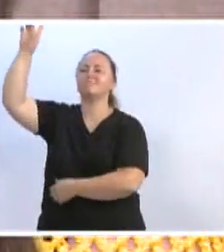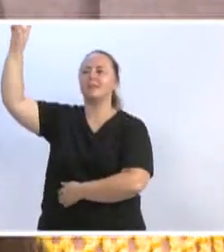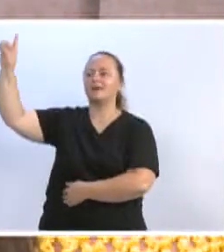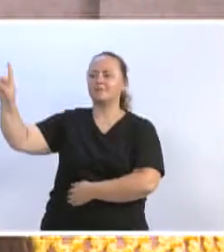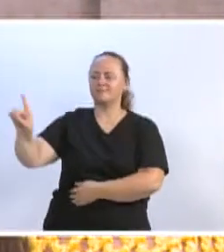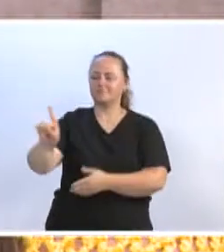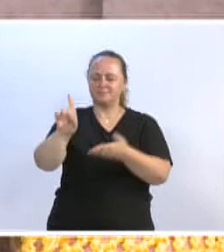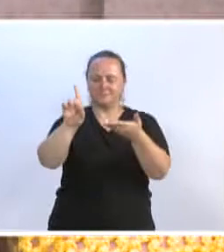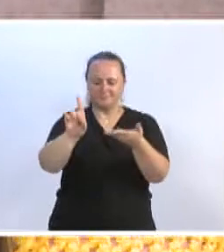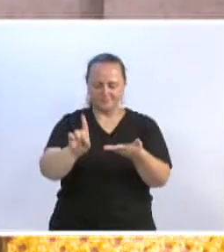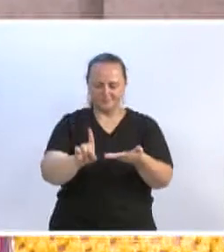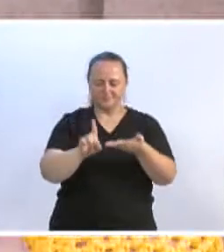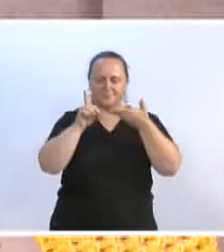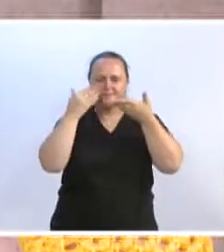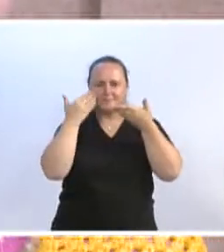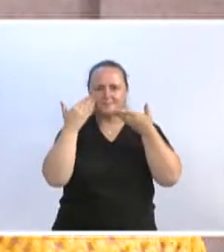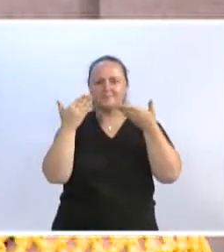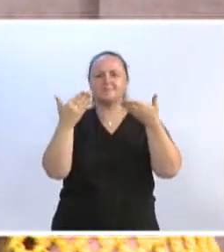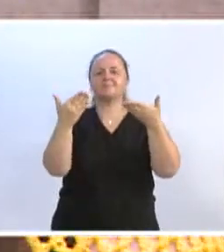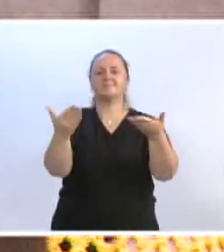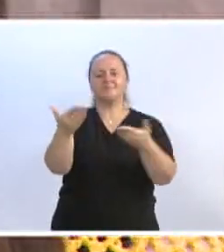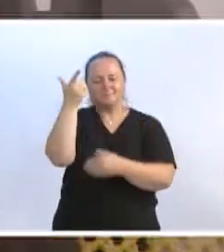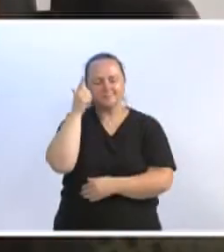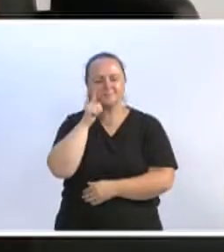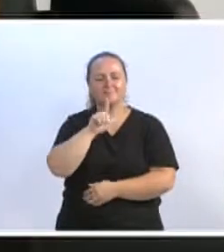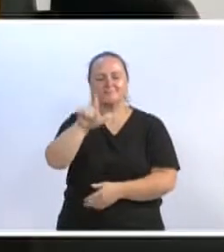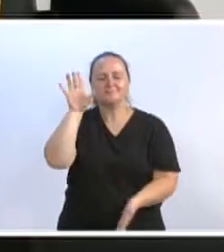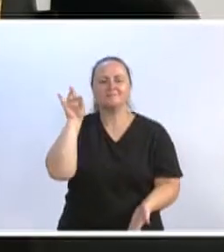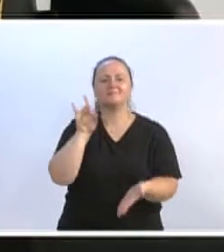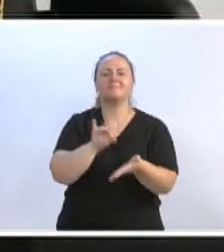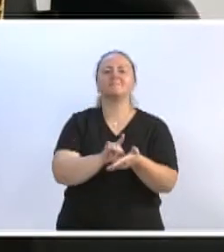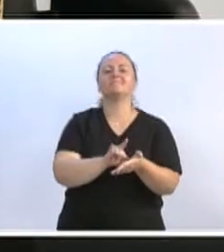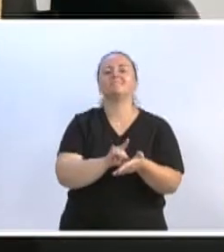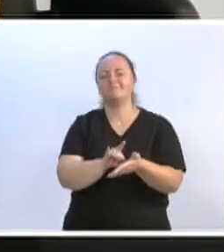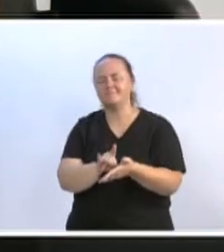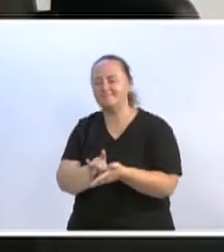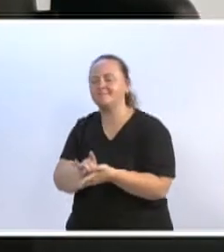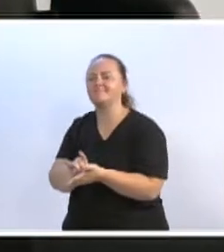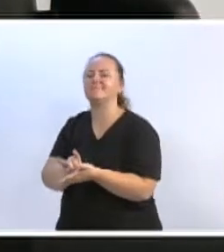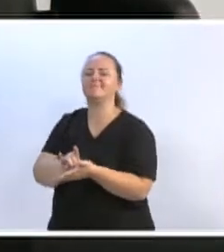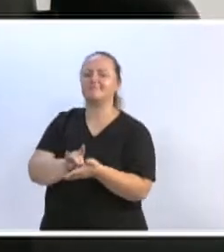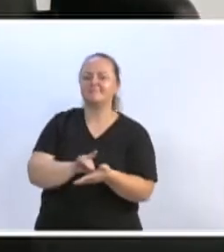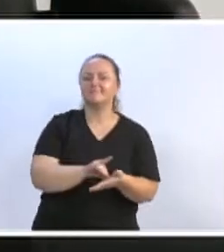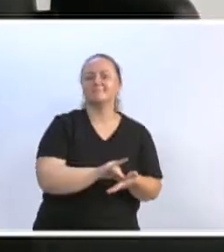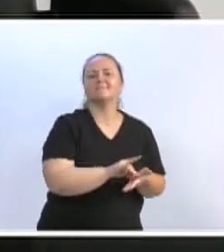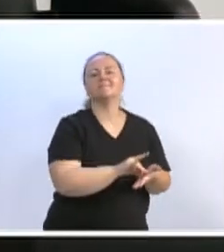ver tua glória em meu rosto